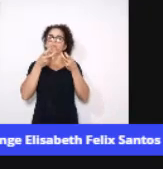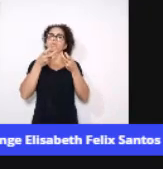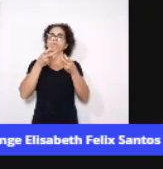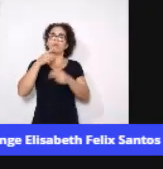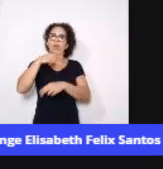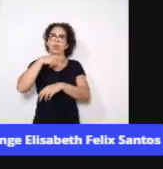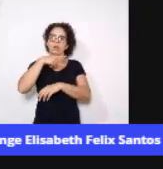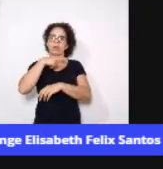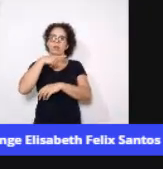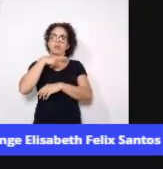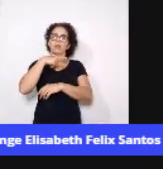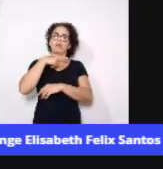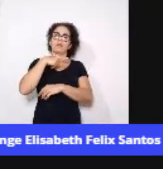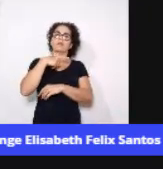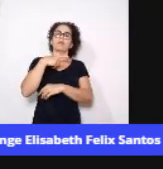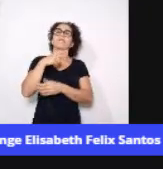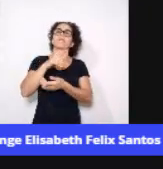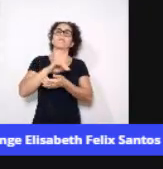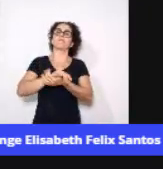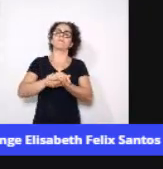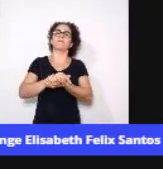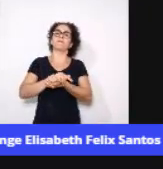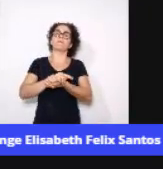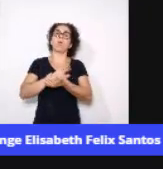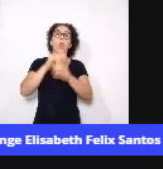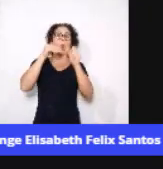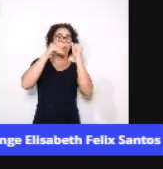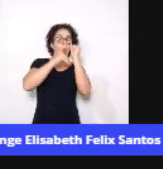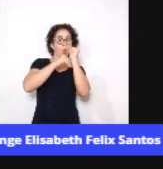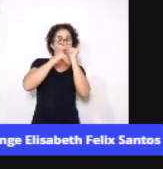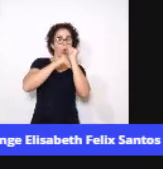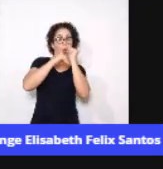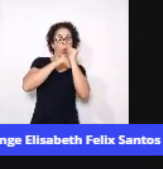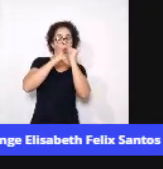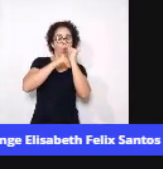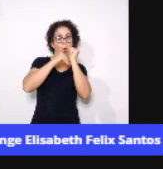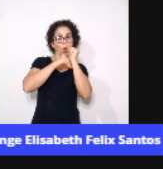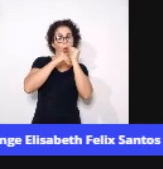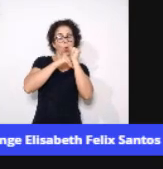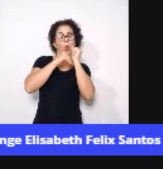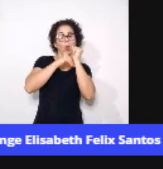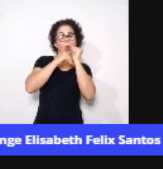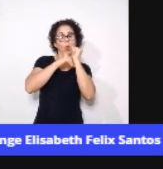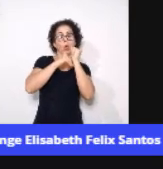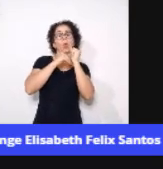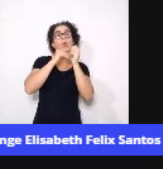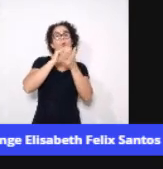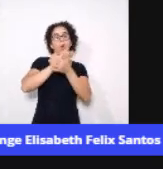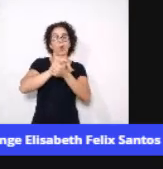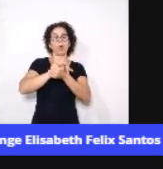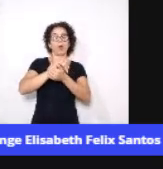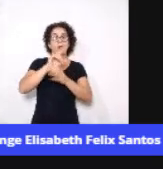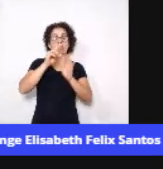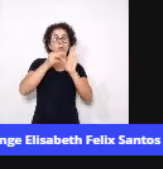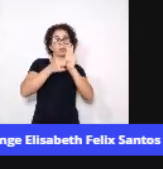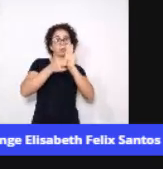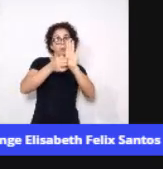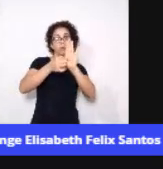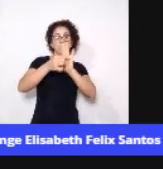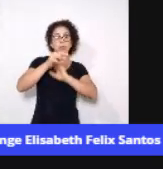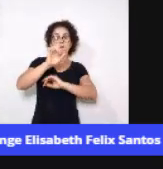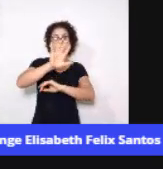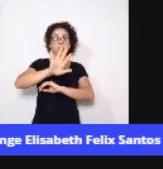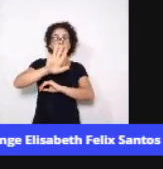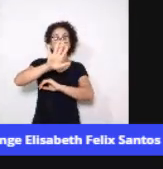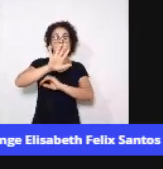existe um código, tá? Esse código está em destaque aí no nosso